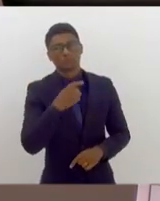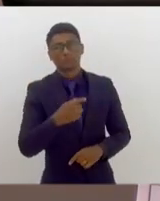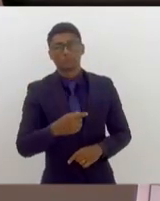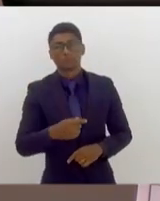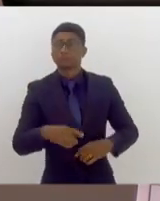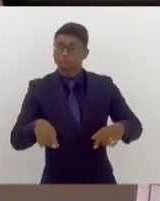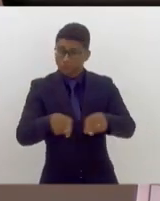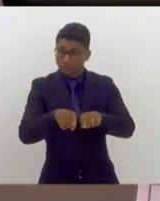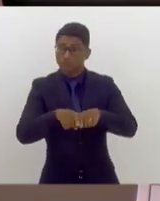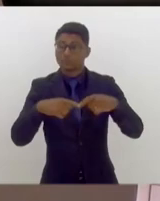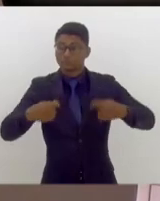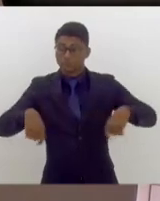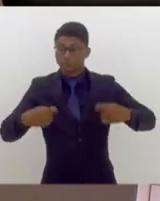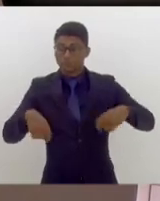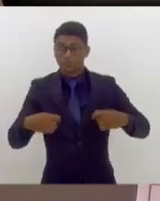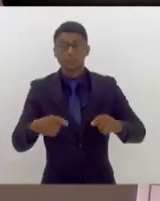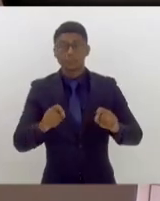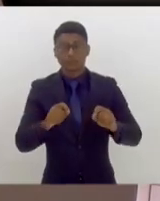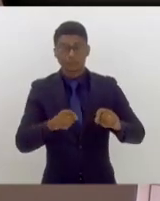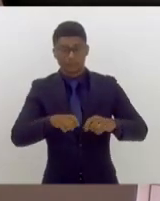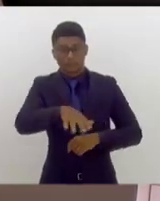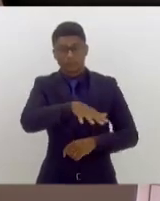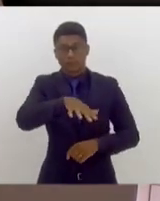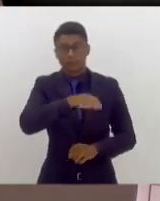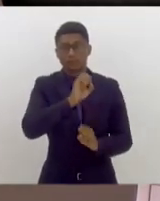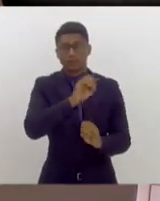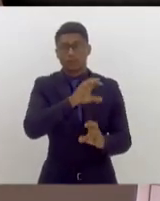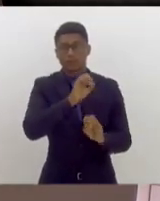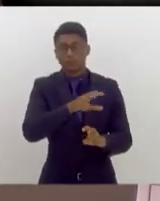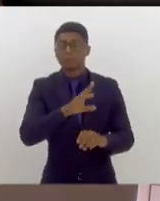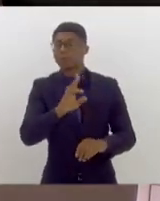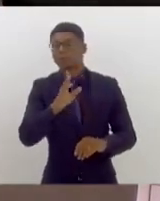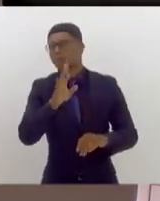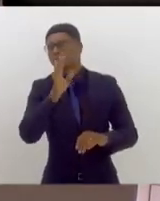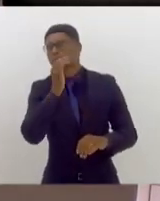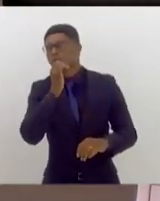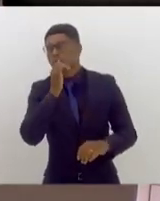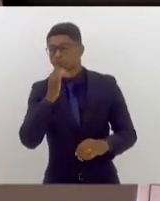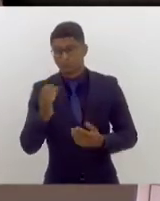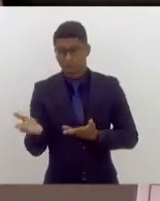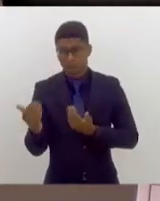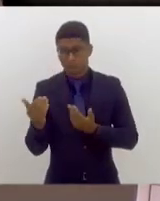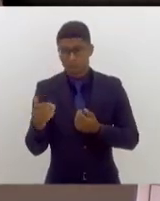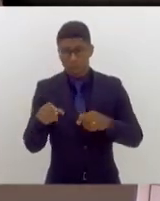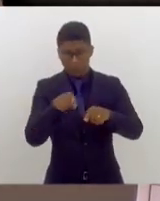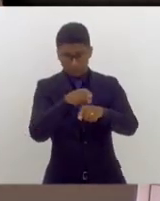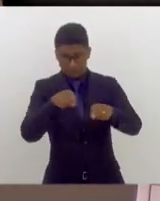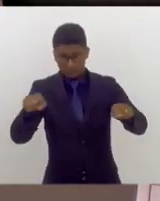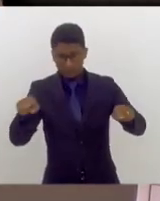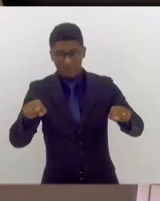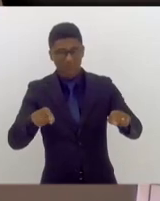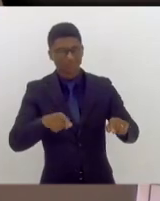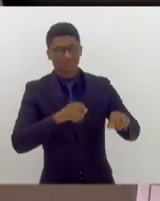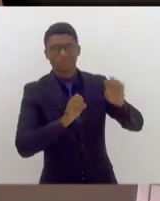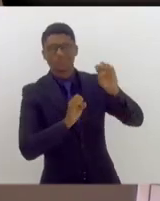educação. Os jovens brasileiros, eles se desvincularam da educação e estão, em alguma medida,